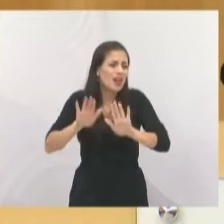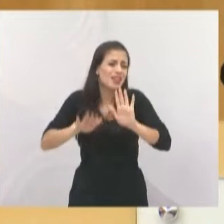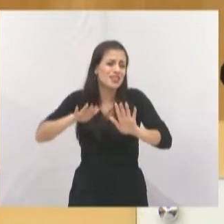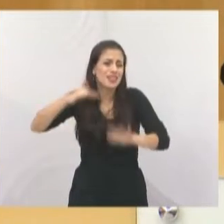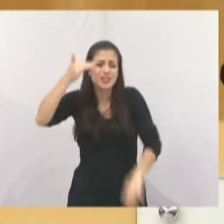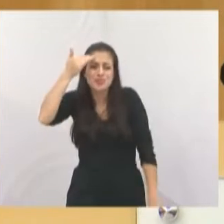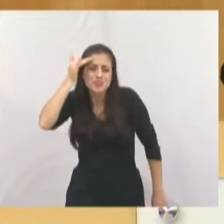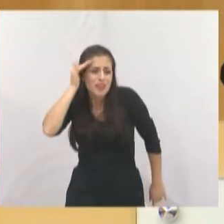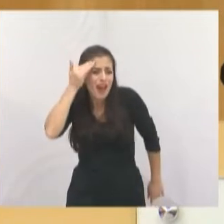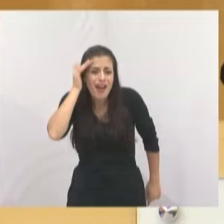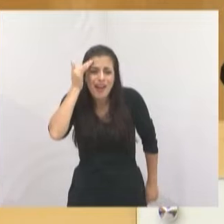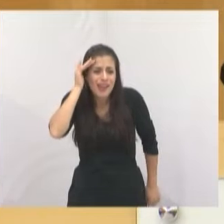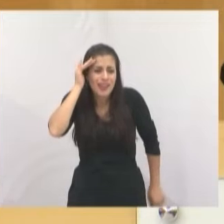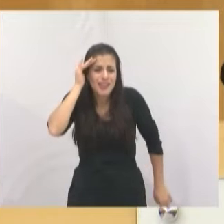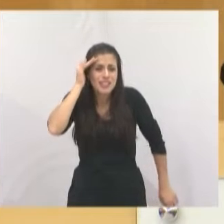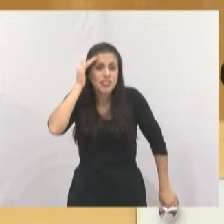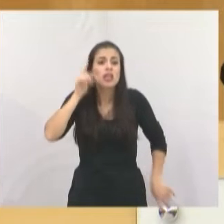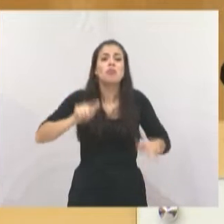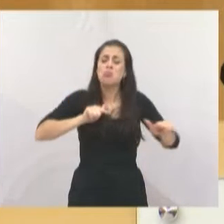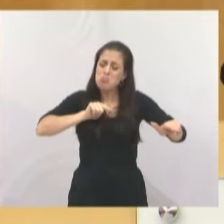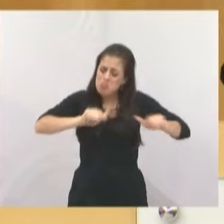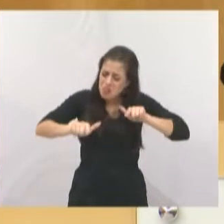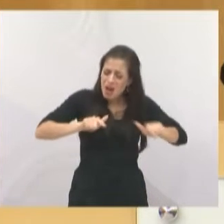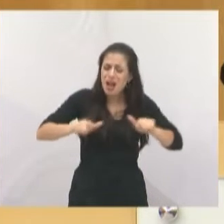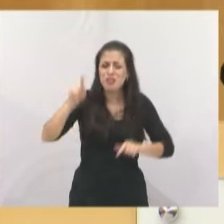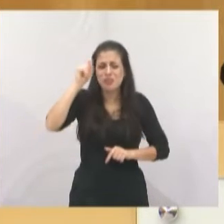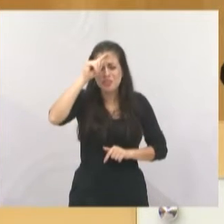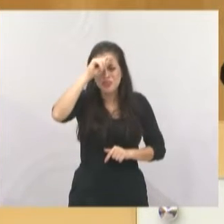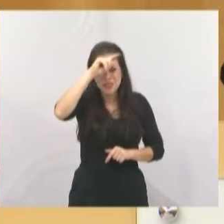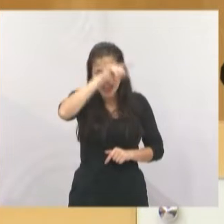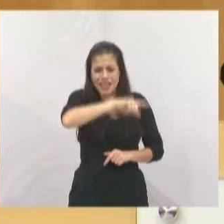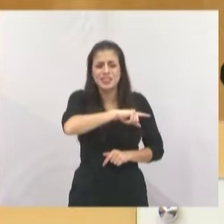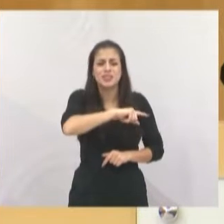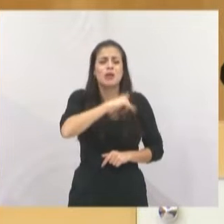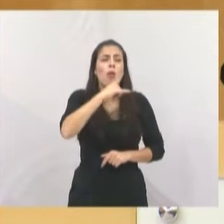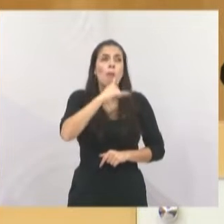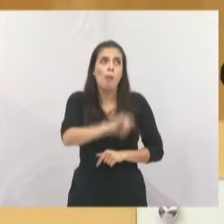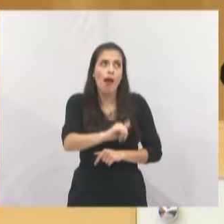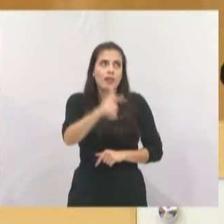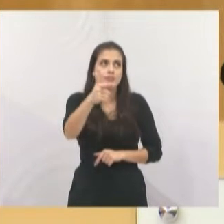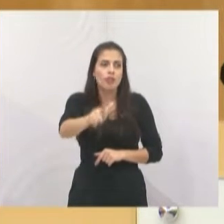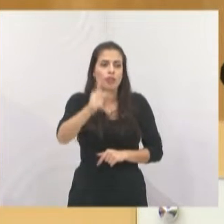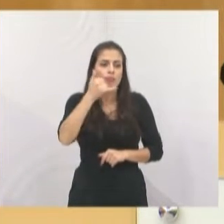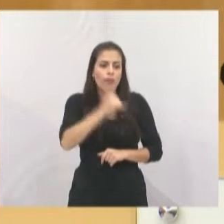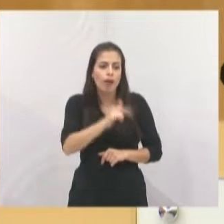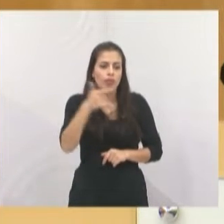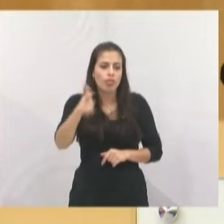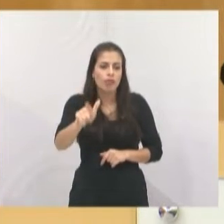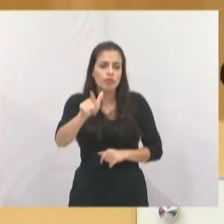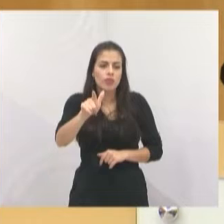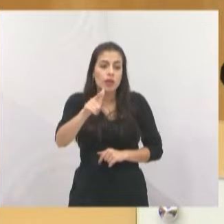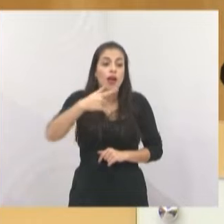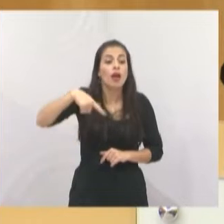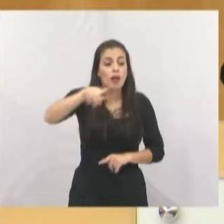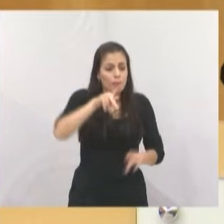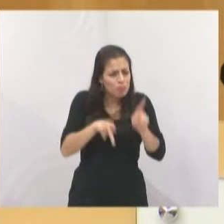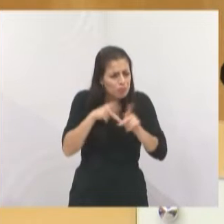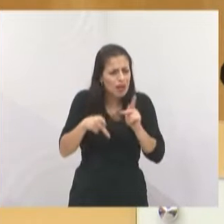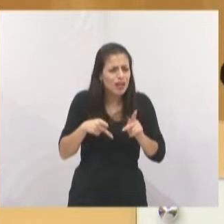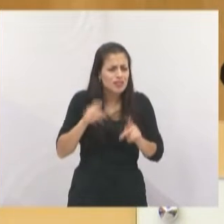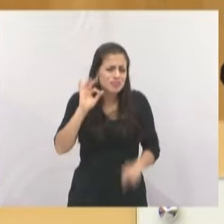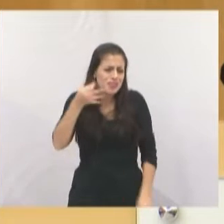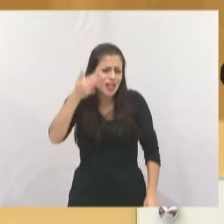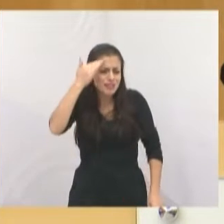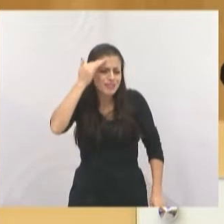vezes, a prevenção. E é um trabalho maçante, você tem que repetir 1000 vezes a mesma coisa que a população já deveria entender. Então,